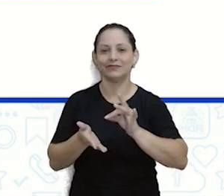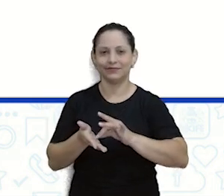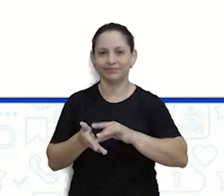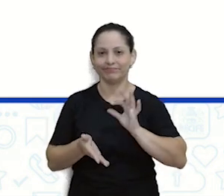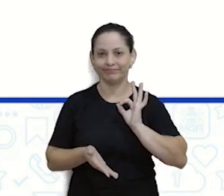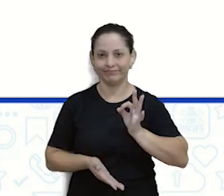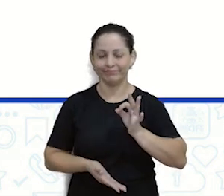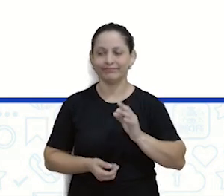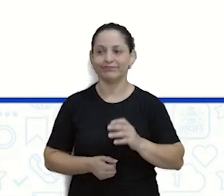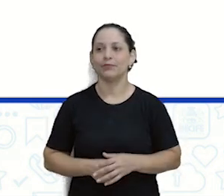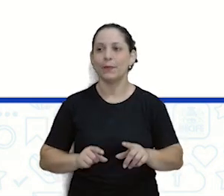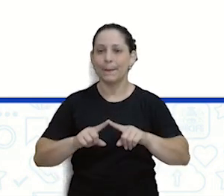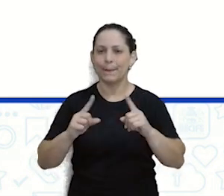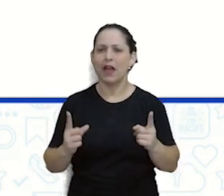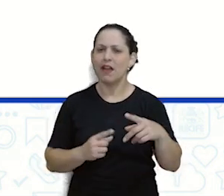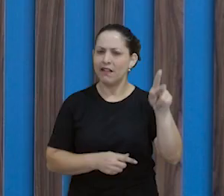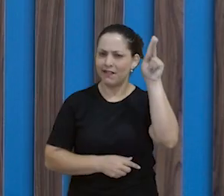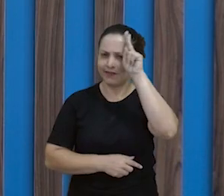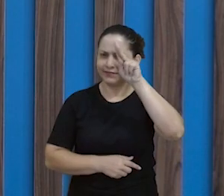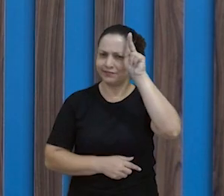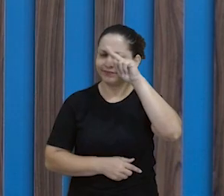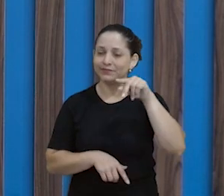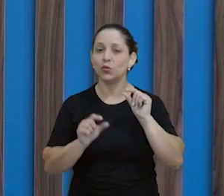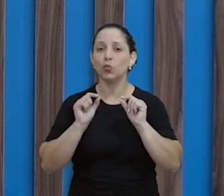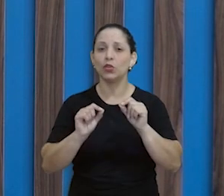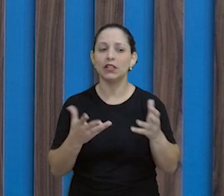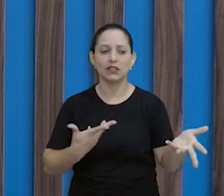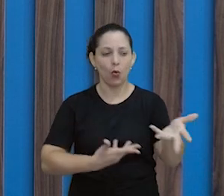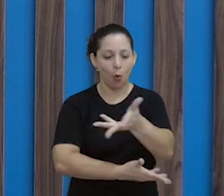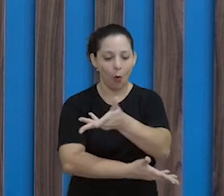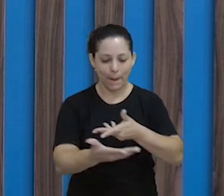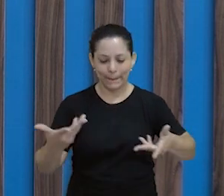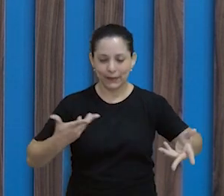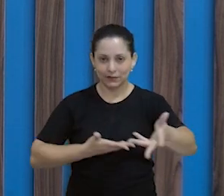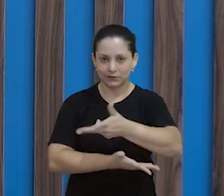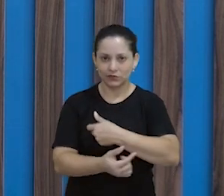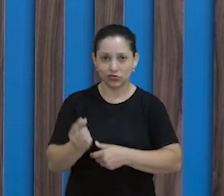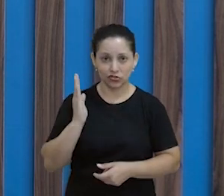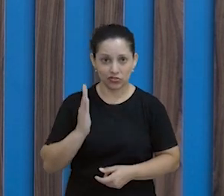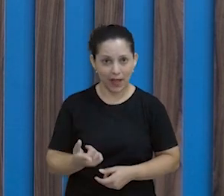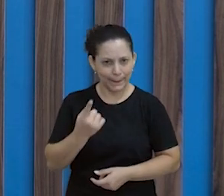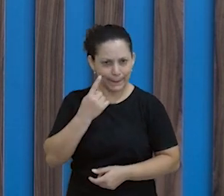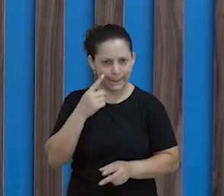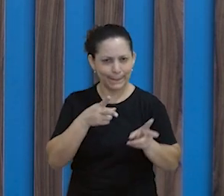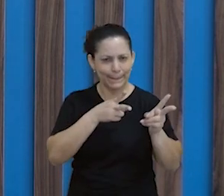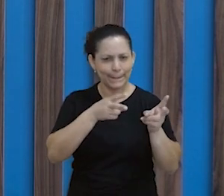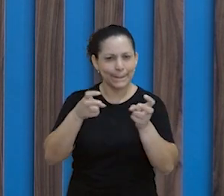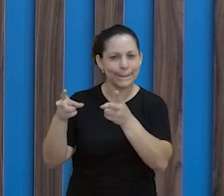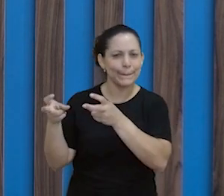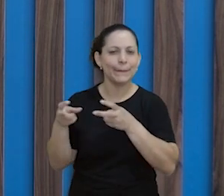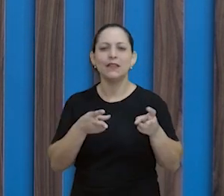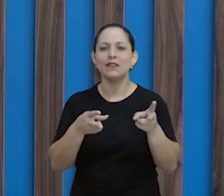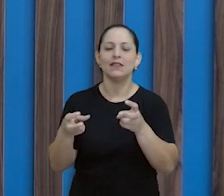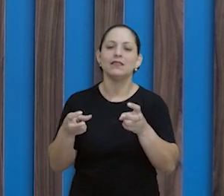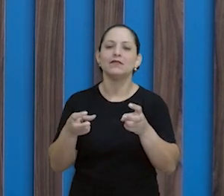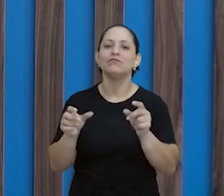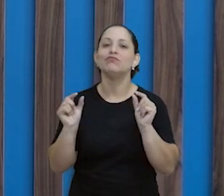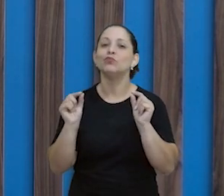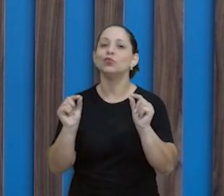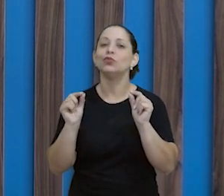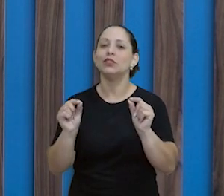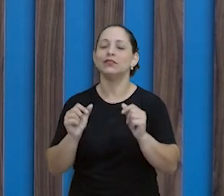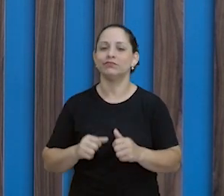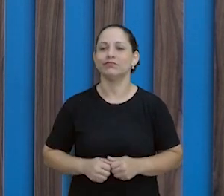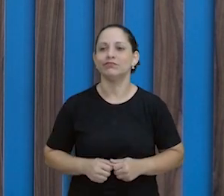bem, Carol. Agora, lembrando aqui essa questão de compartilhamento, né? Acho que vocês já observaram 2 fórmulas de representação aí, é que